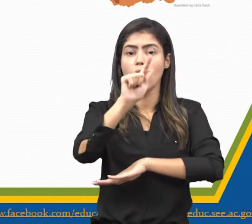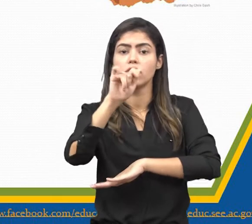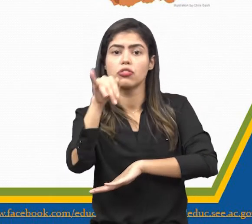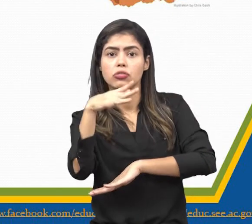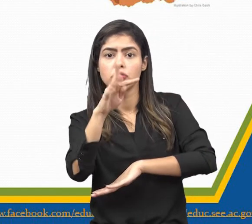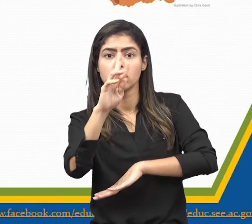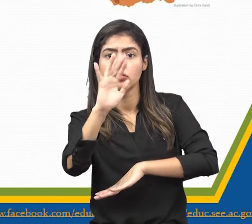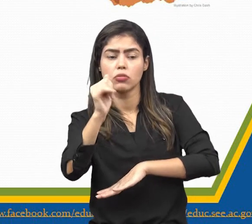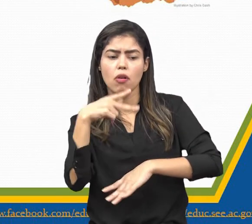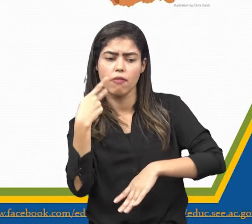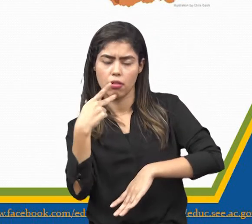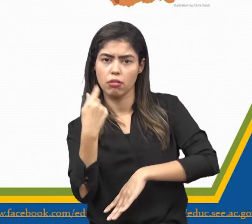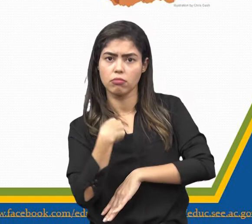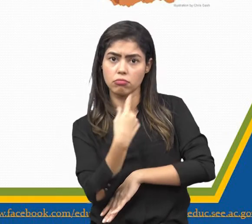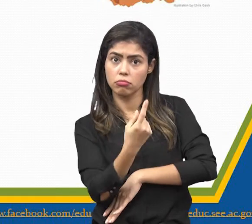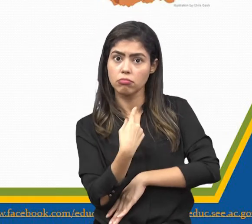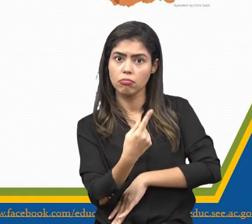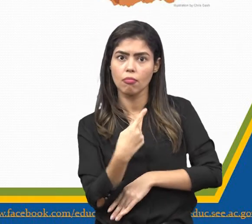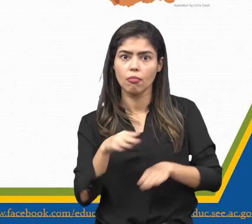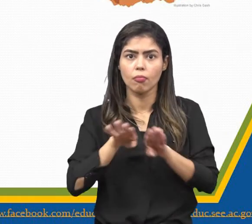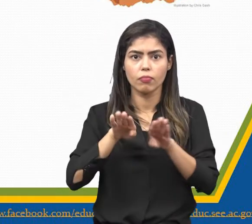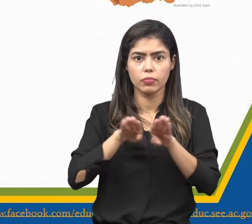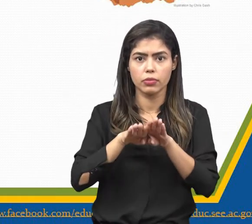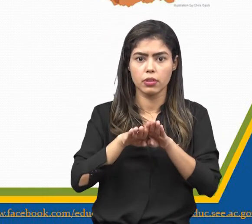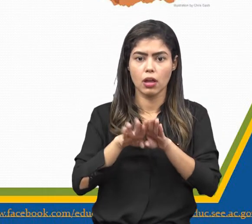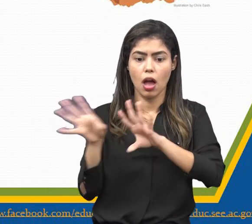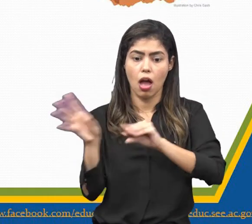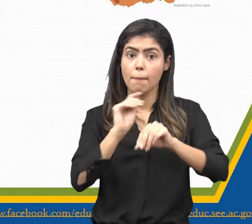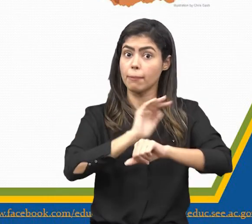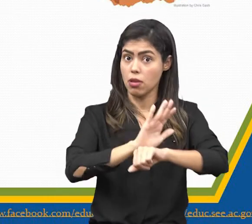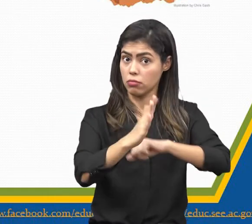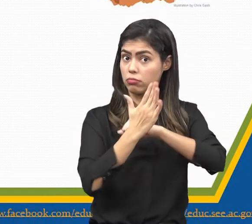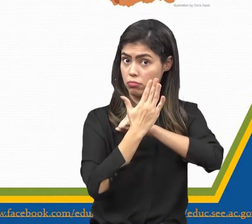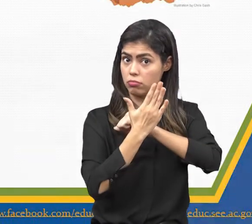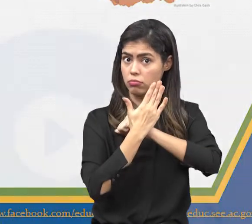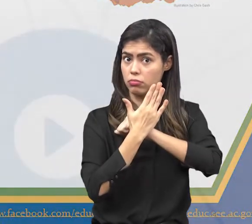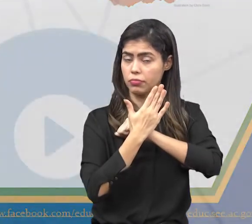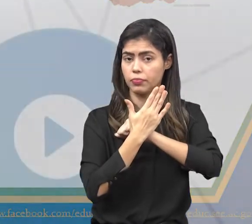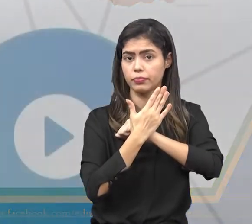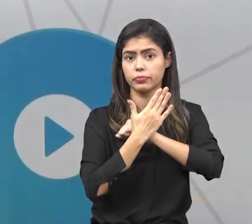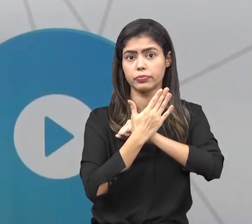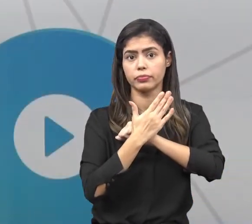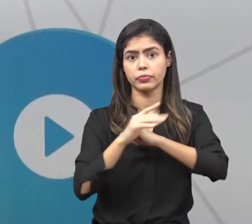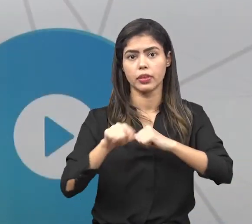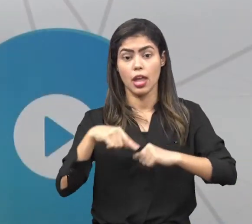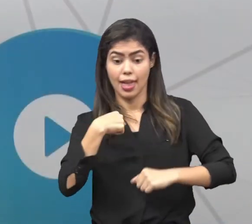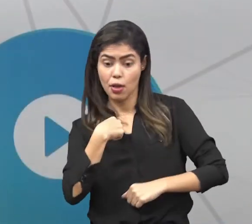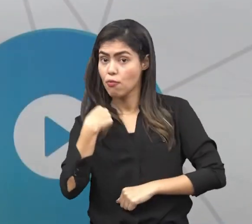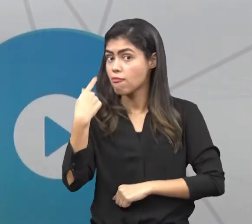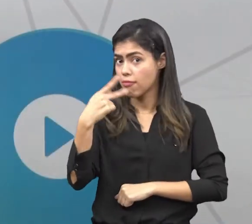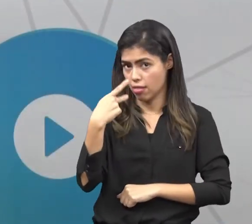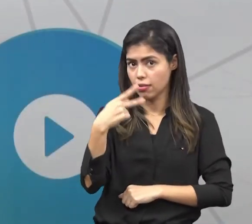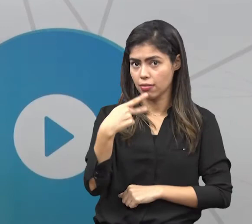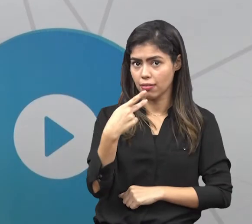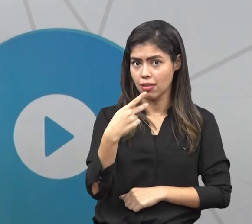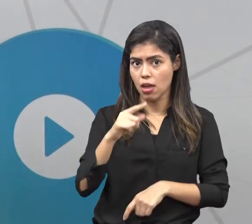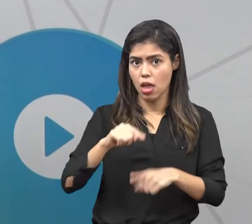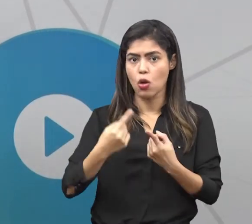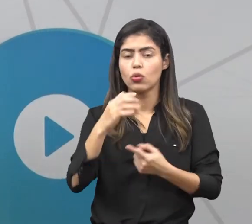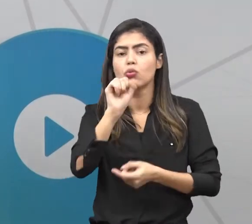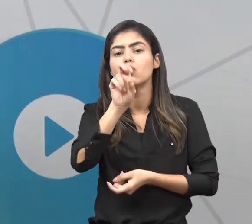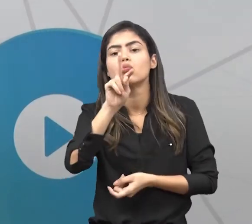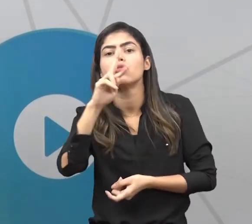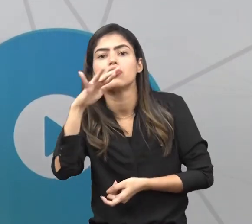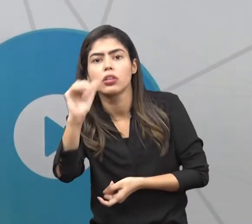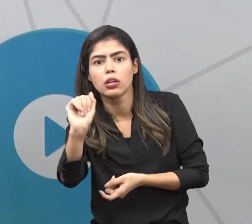eu falei estava disposto a me ajudar. Eu falei, eu sou o sujeito da oração. Falei